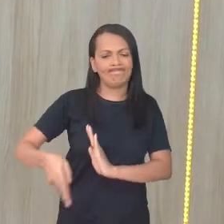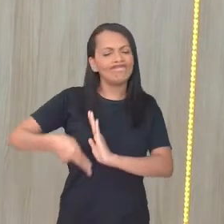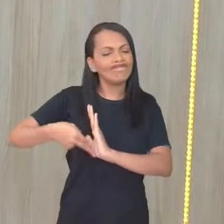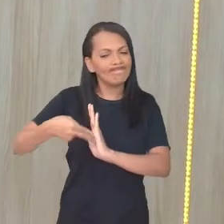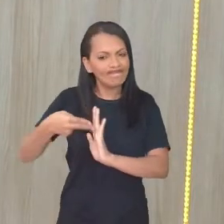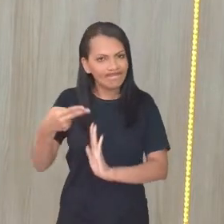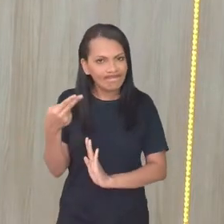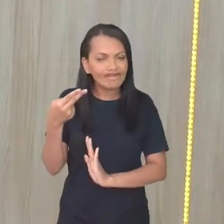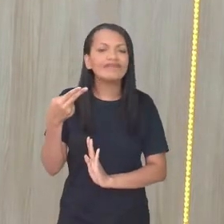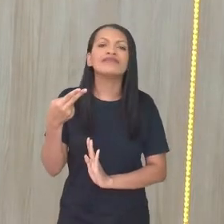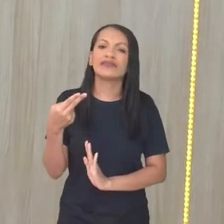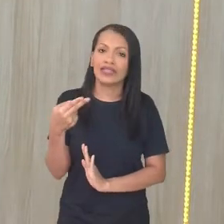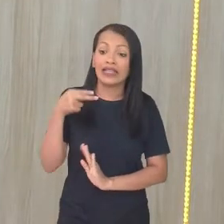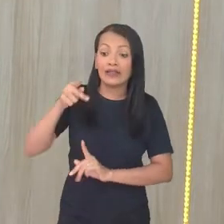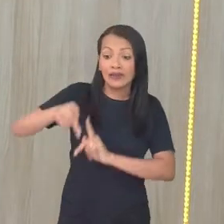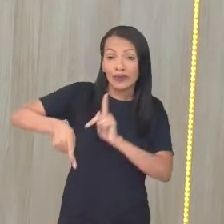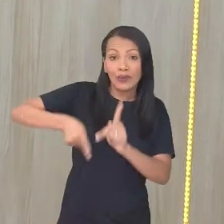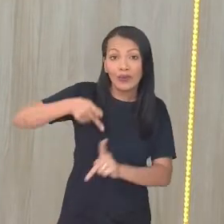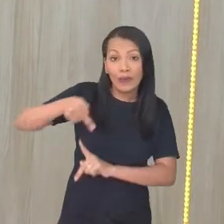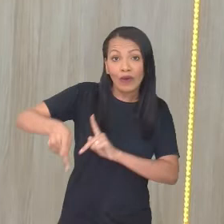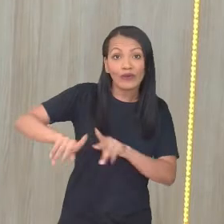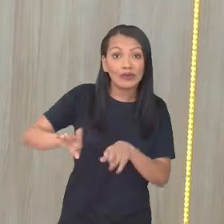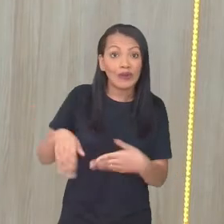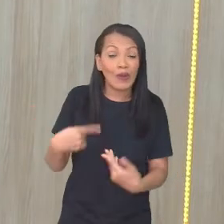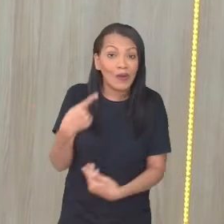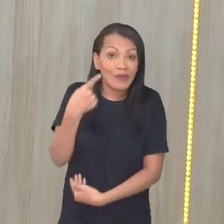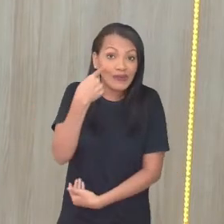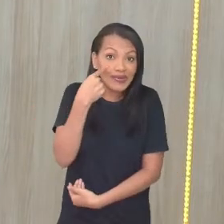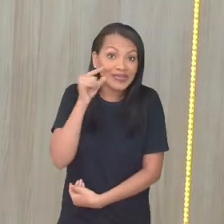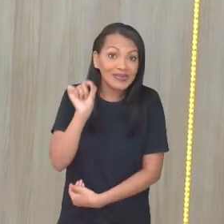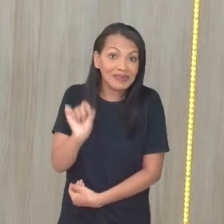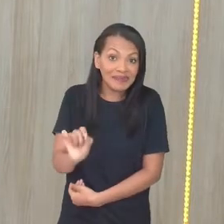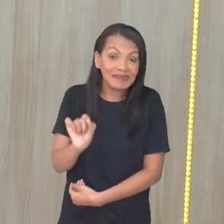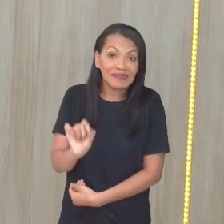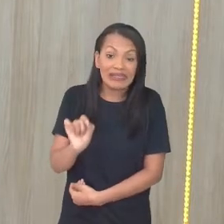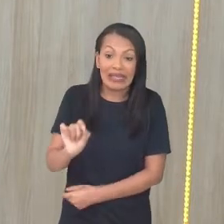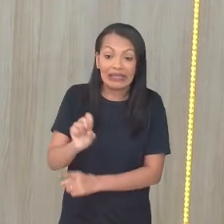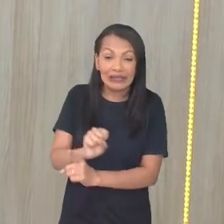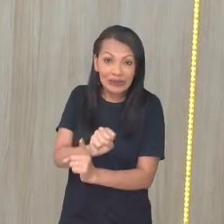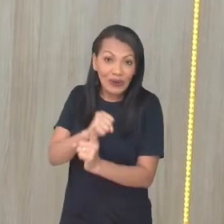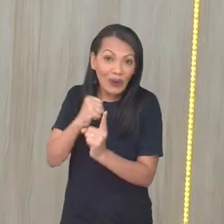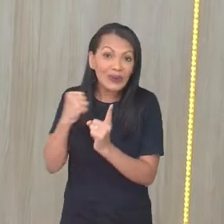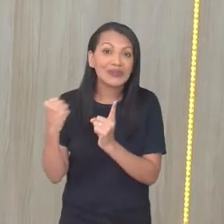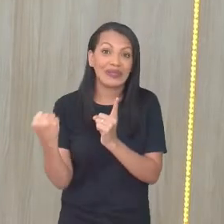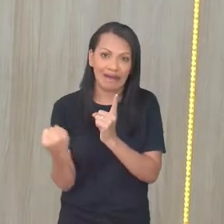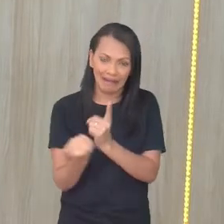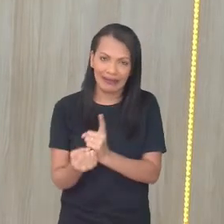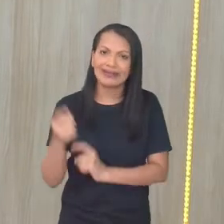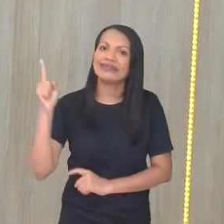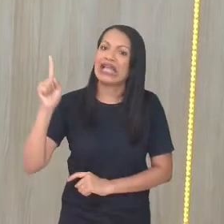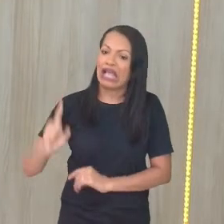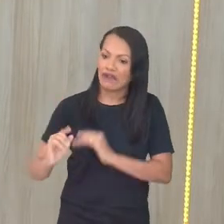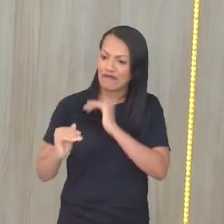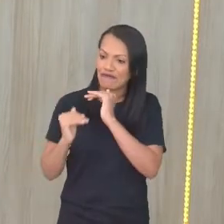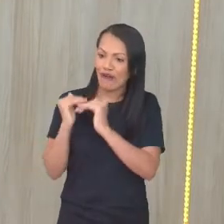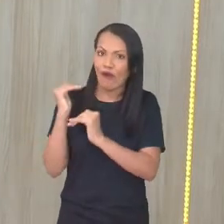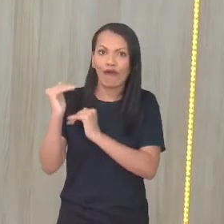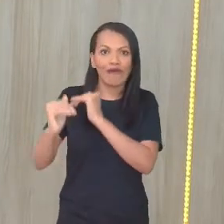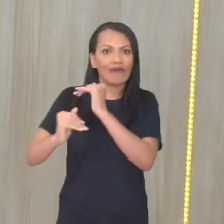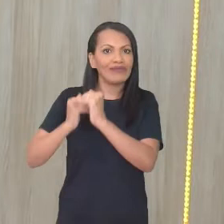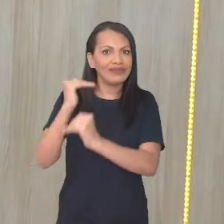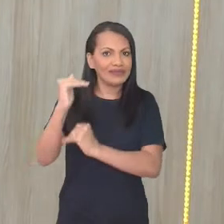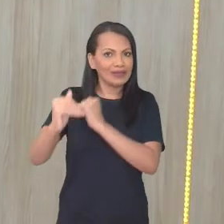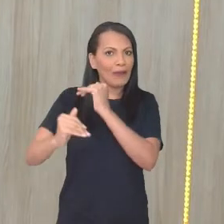pequenas cirurgias na população. Então veja que a sociedade, né, evoluída,